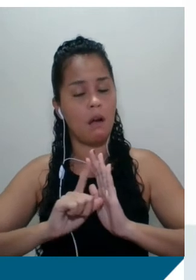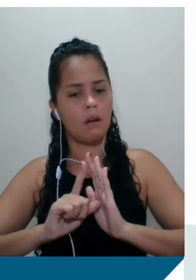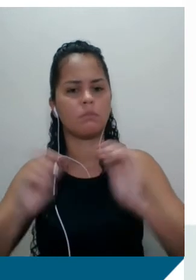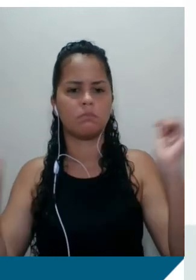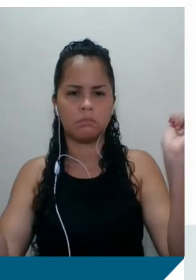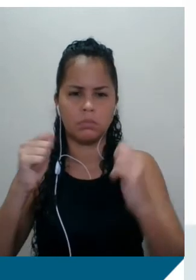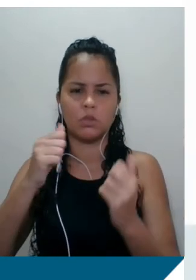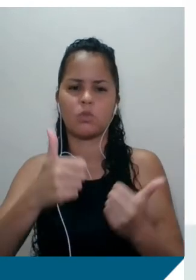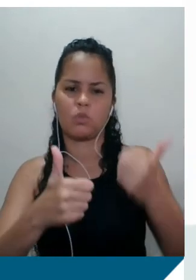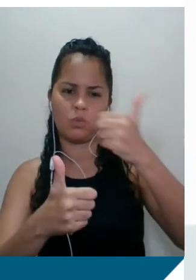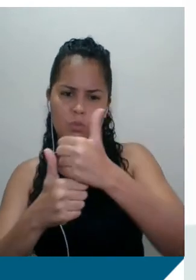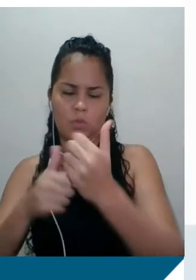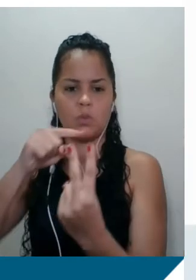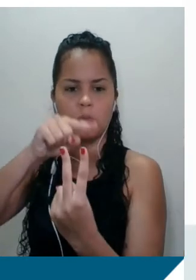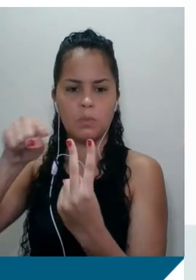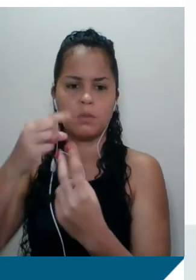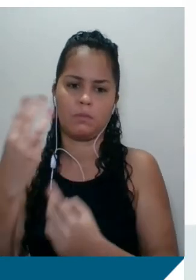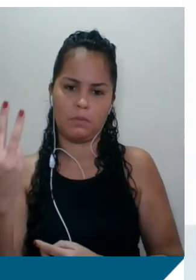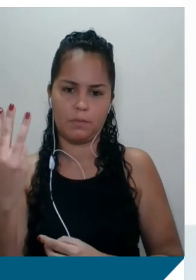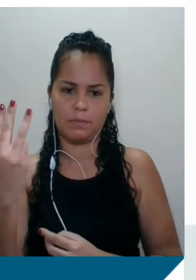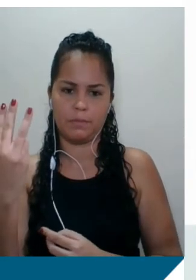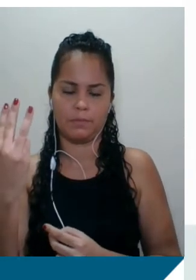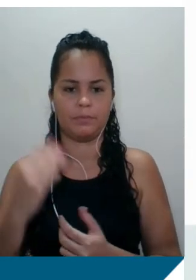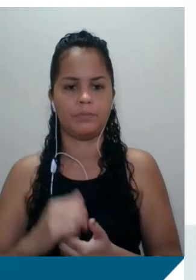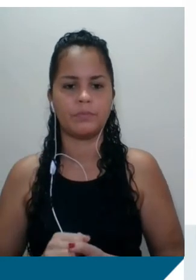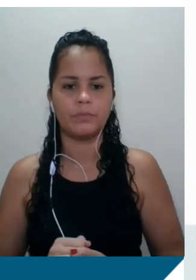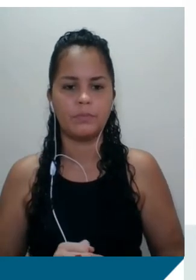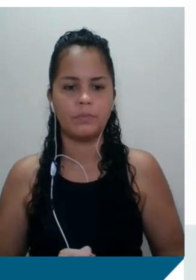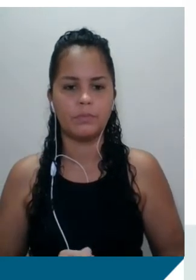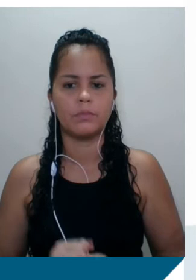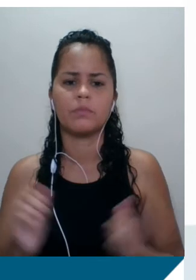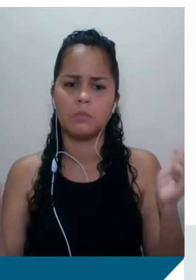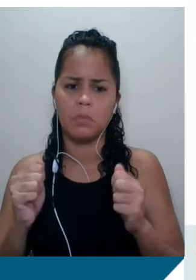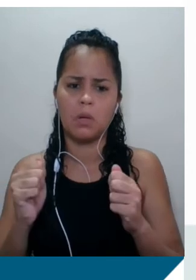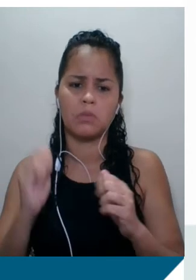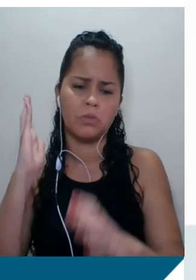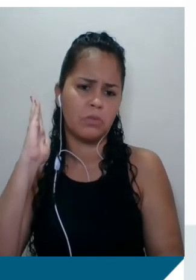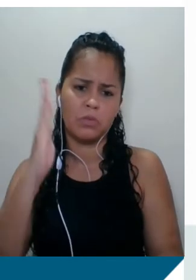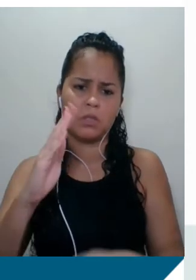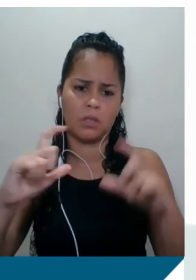sempre avisam quando for esse o caso, beleza? Que vocês podem substituir π por 3.